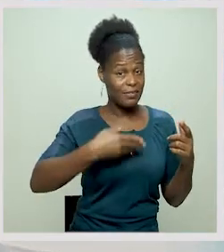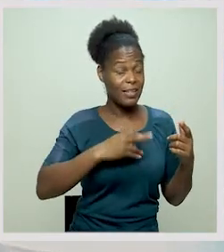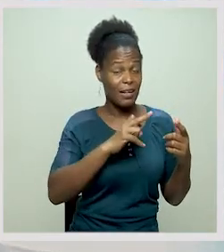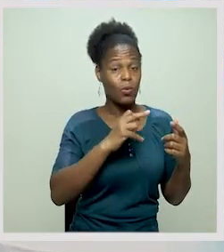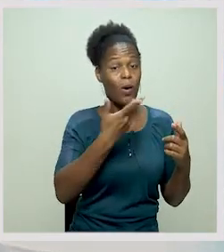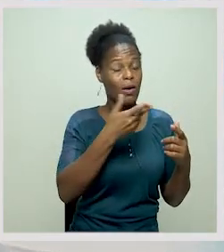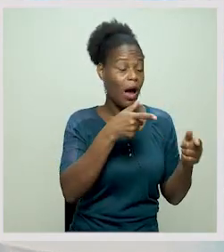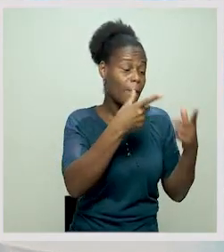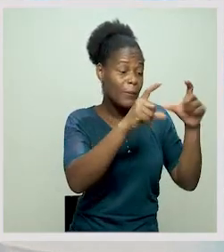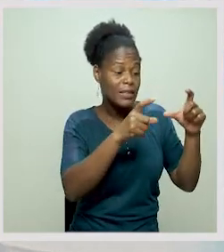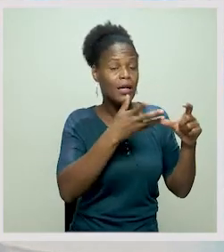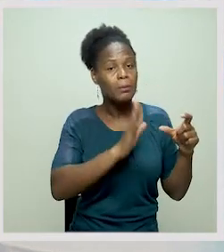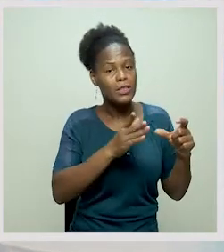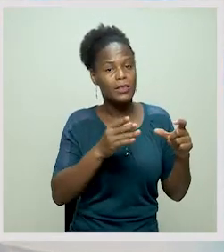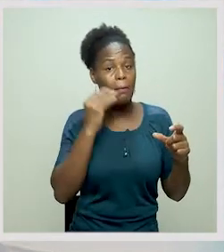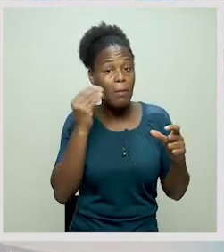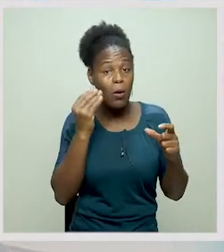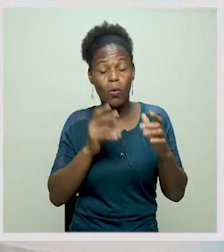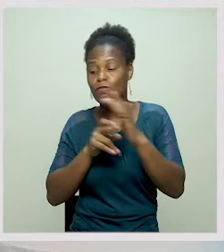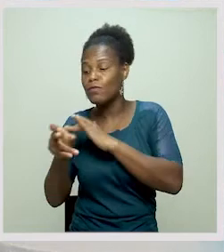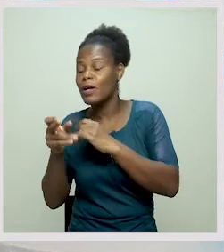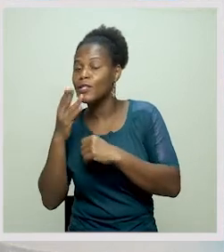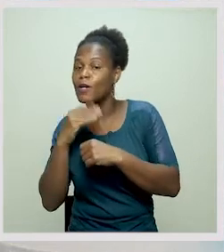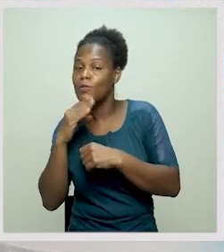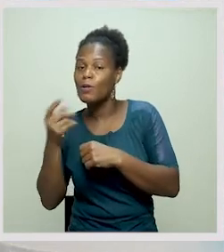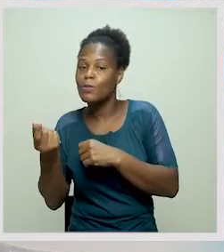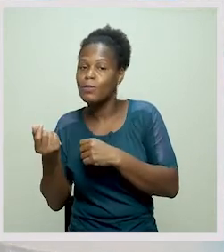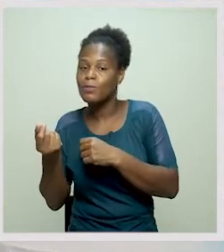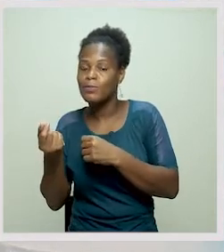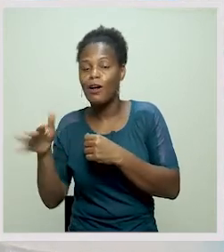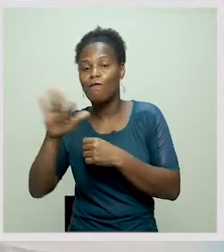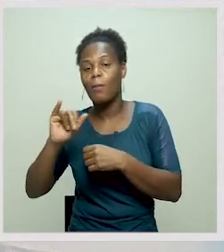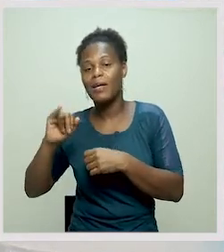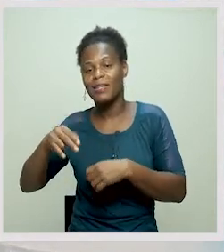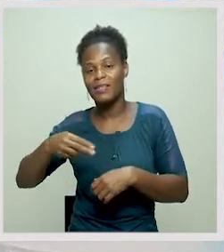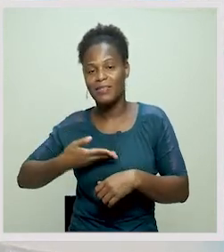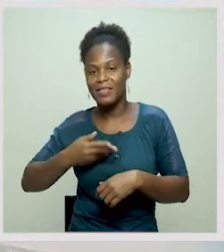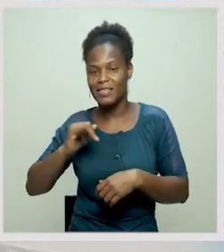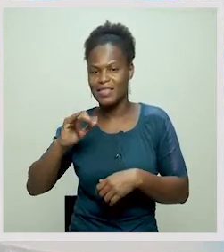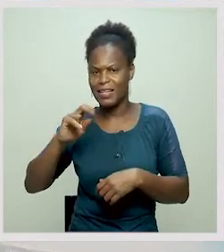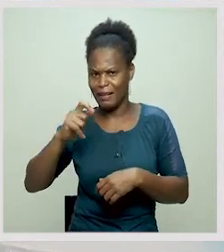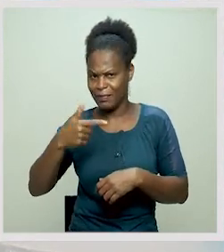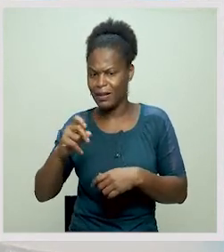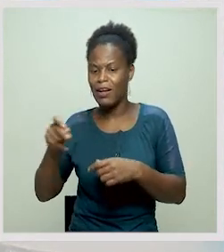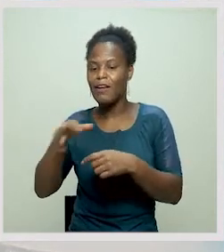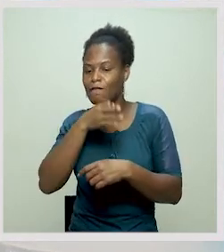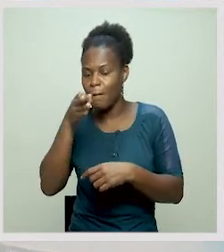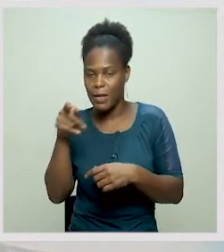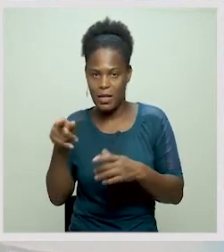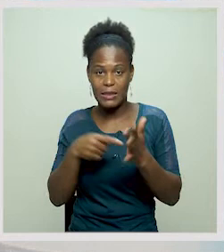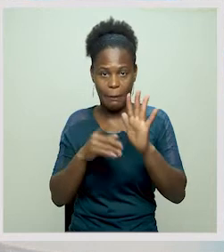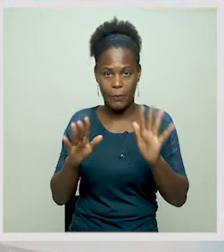financeira consegue o dinheiro através dos depósitos, de uma forma indireta nas famílias. E o que